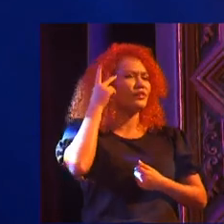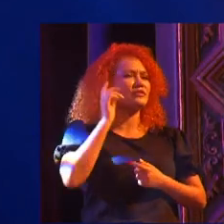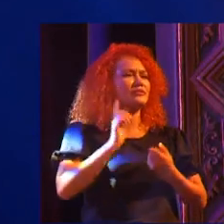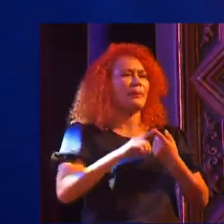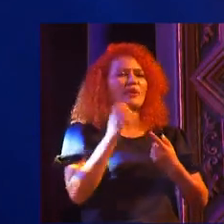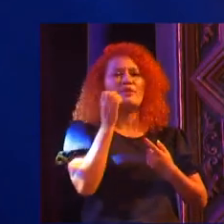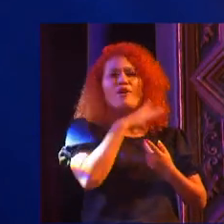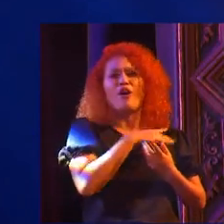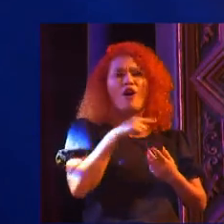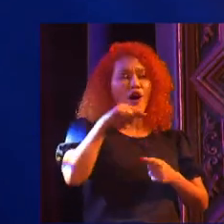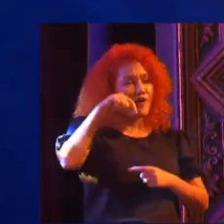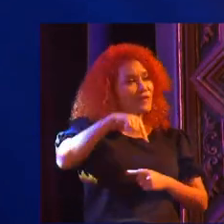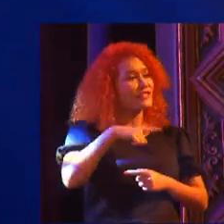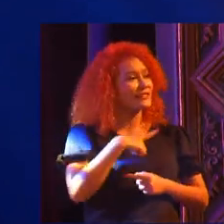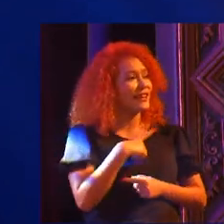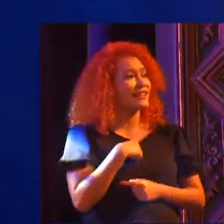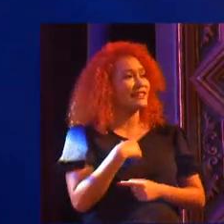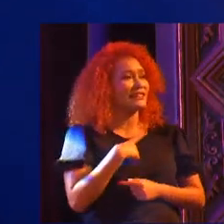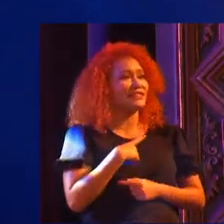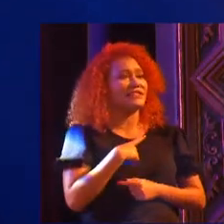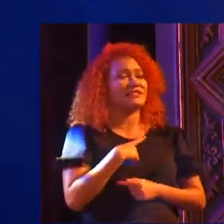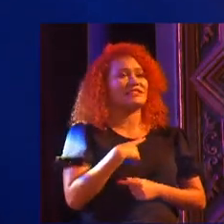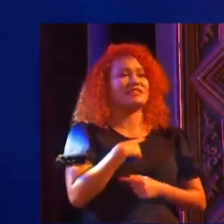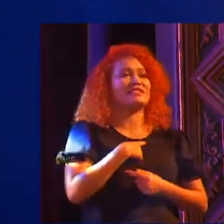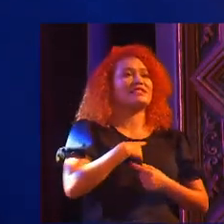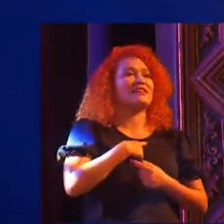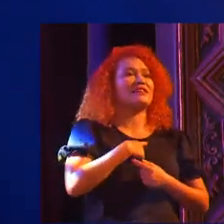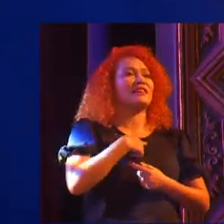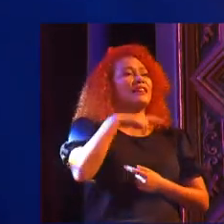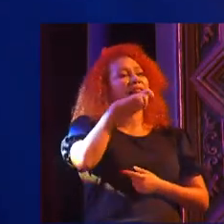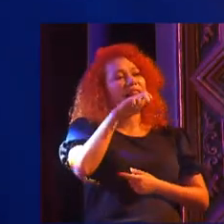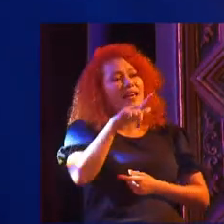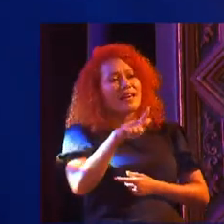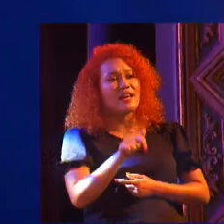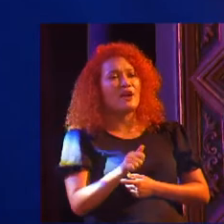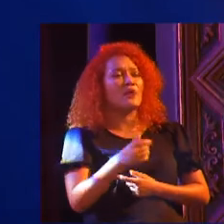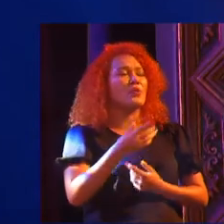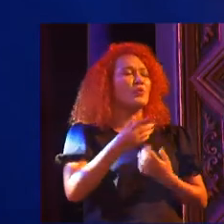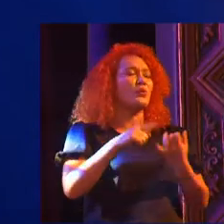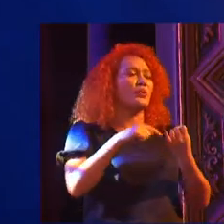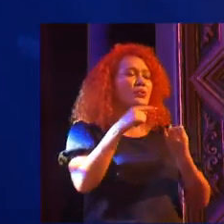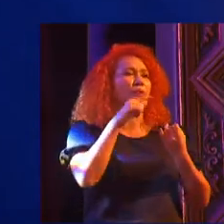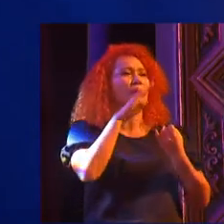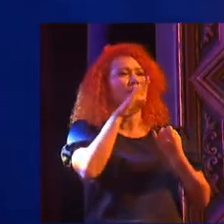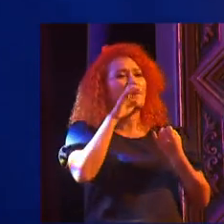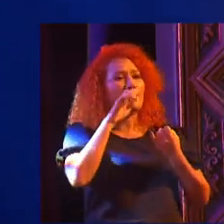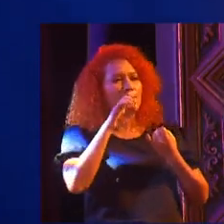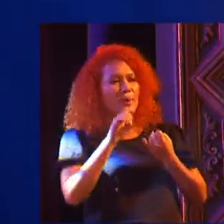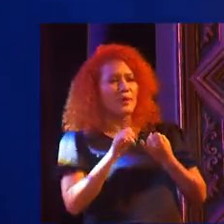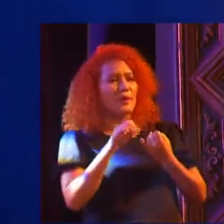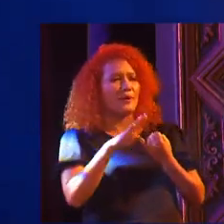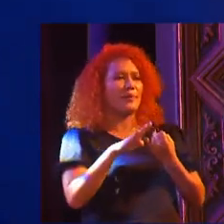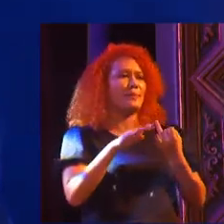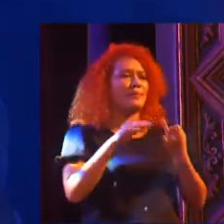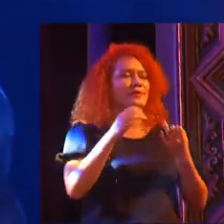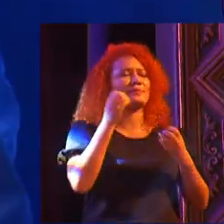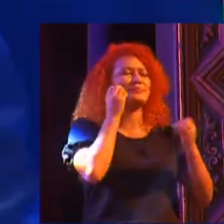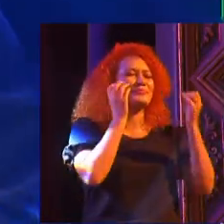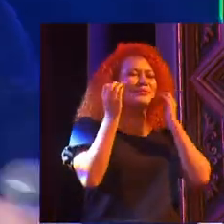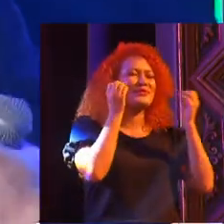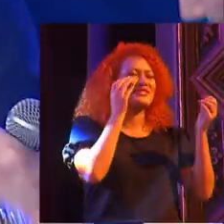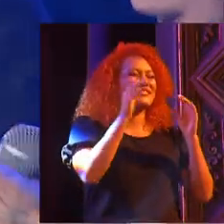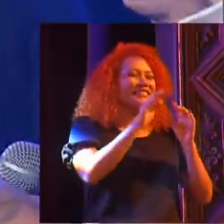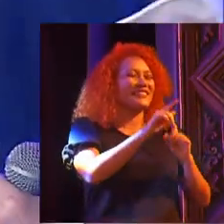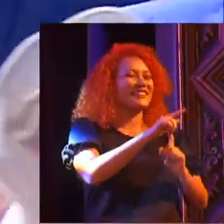né, os que estão aqui, Mini Paulo, Nego Nelson e toda essa turma, Bob Freitas, todos vocês, tá? Beijo a todos aí, grato a